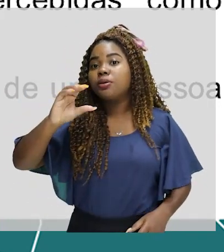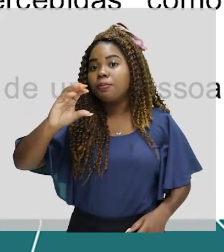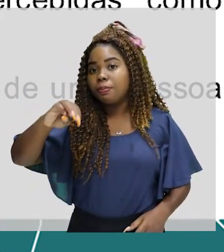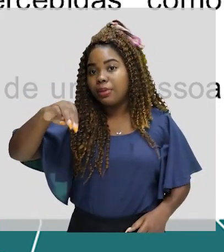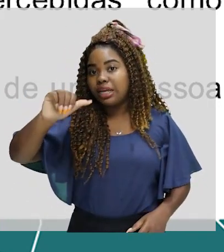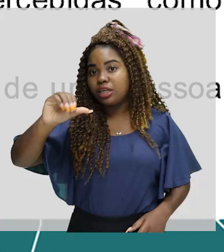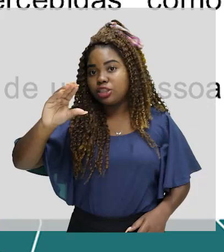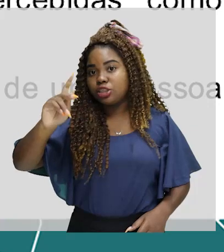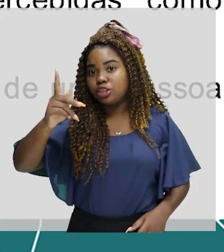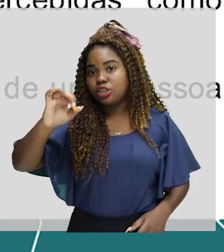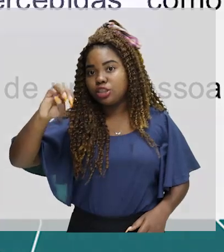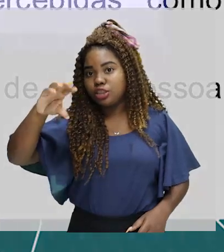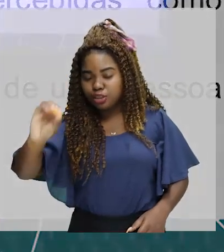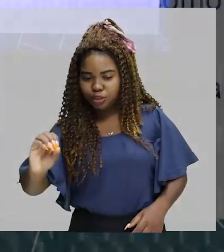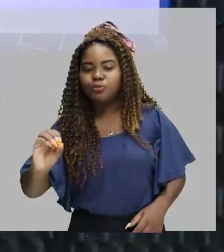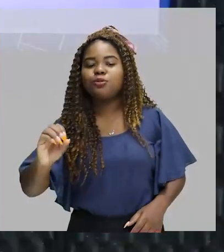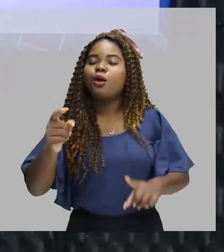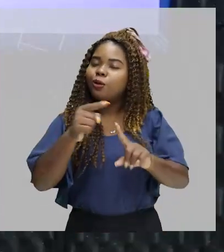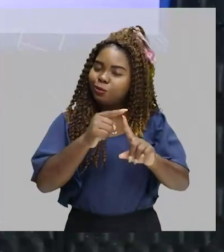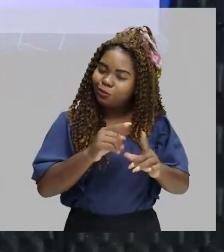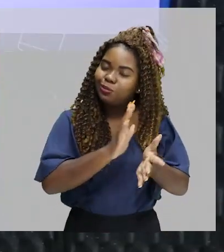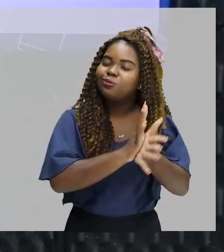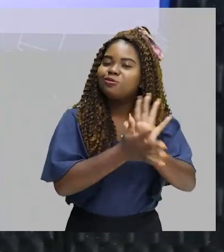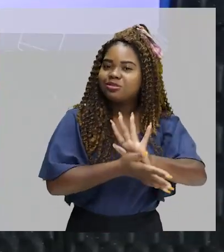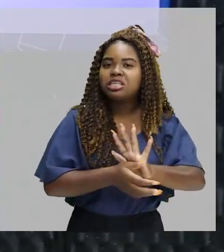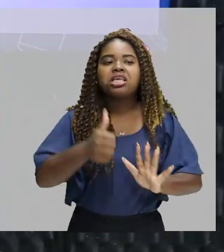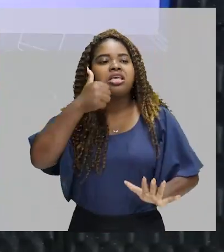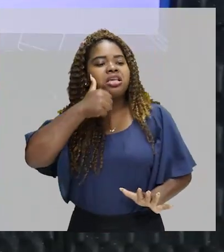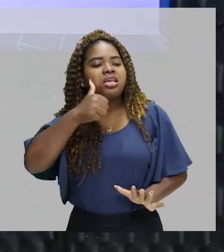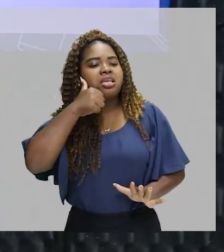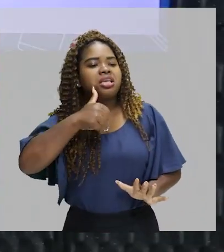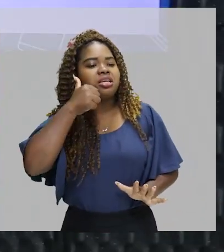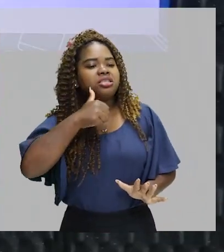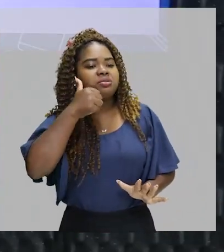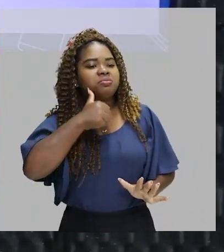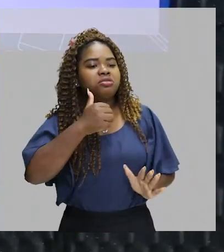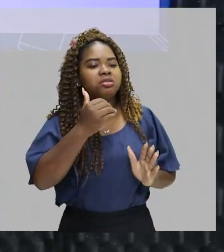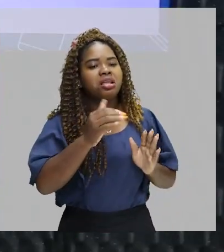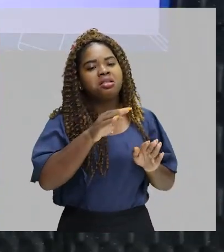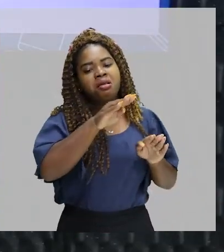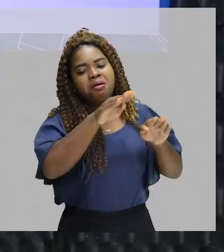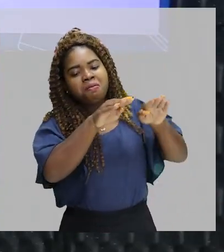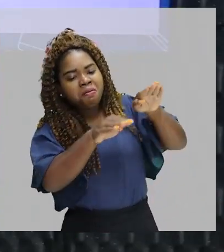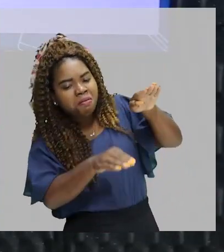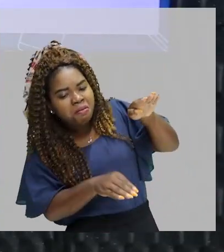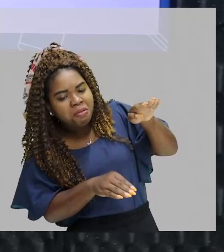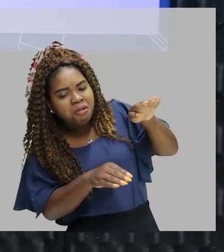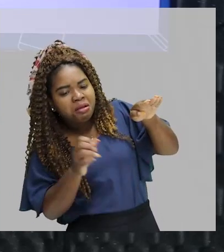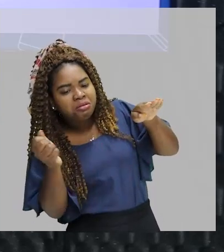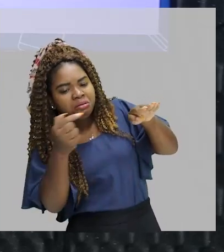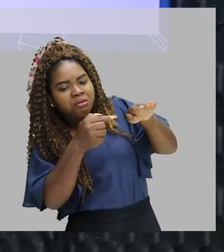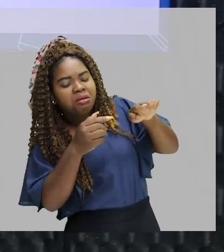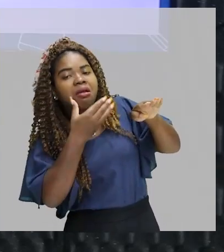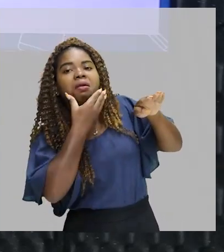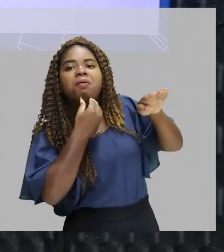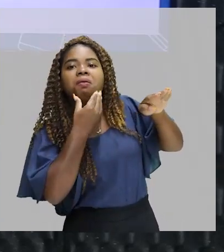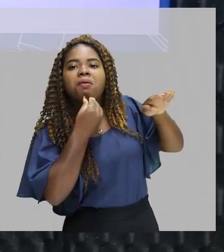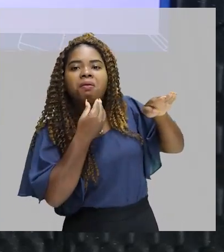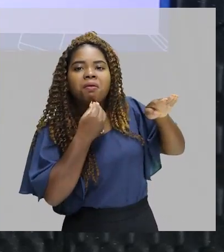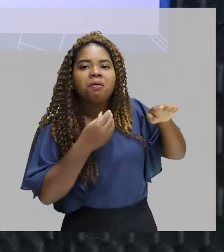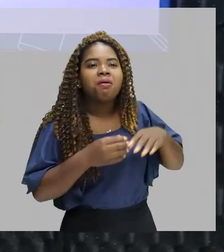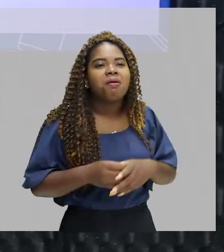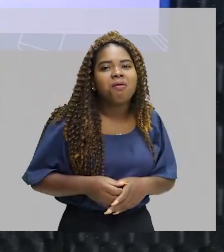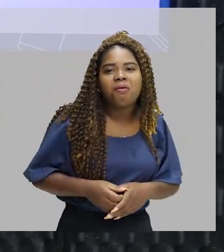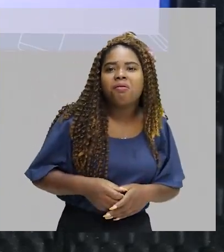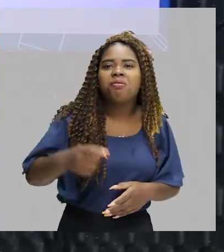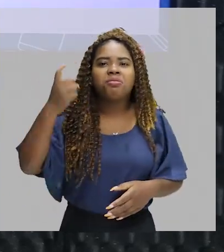tipo de preconceito, né? É a crença de que as mulheres são menos capazes do que os homens. Aí seja menos capazes